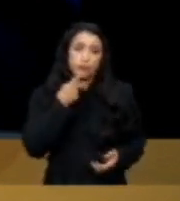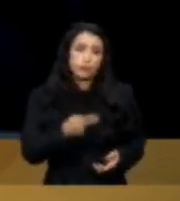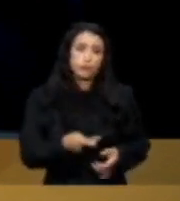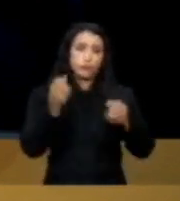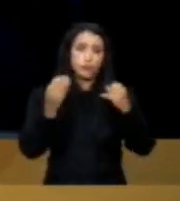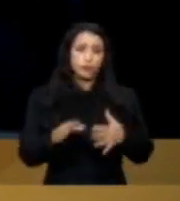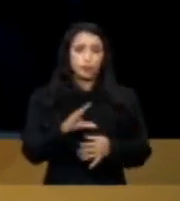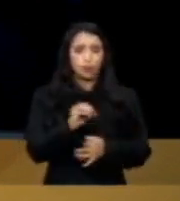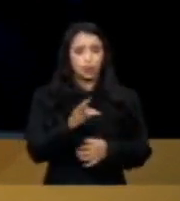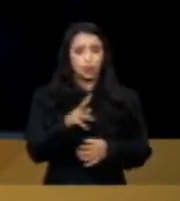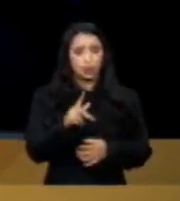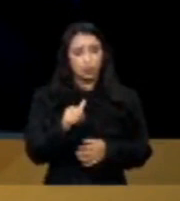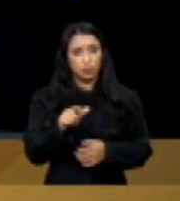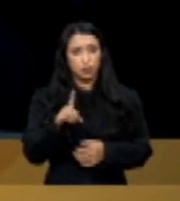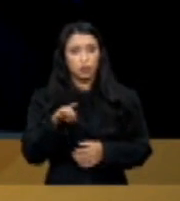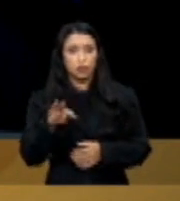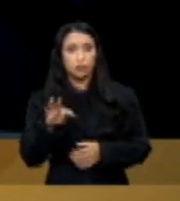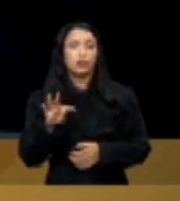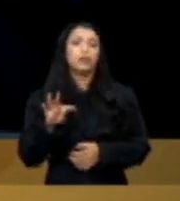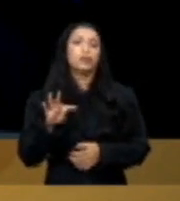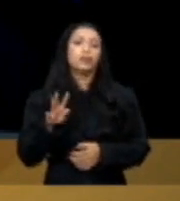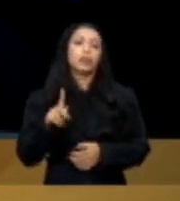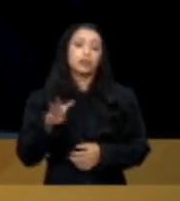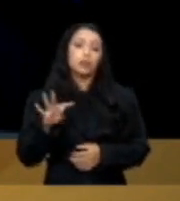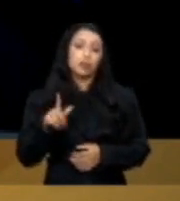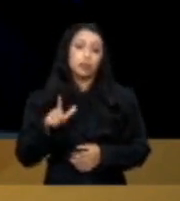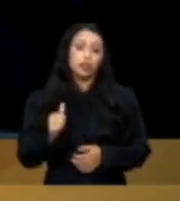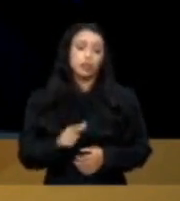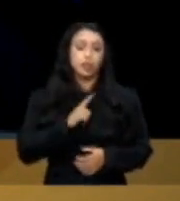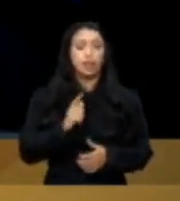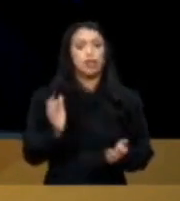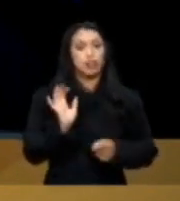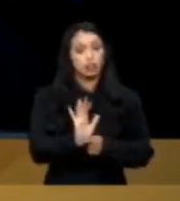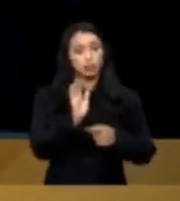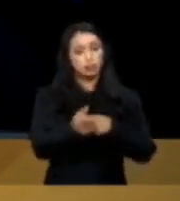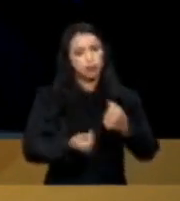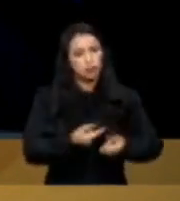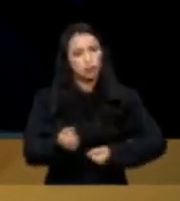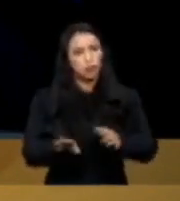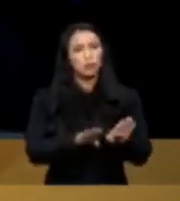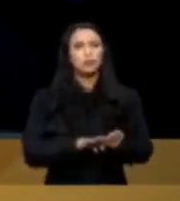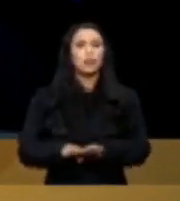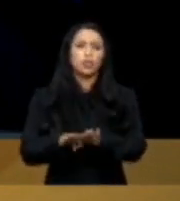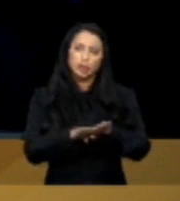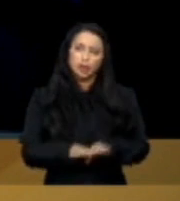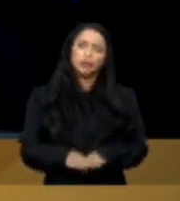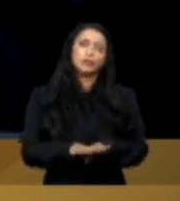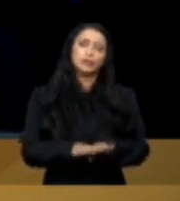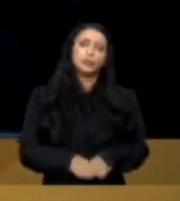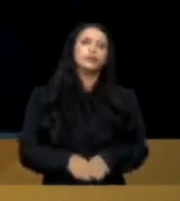a cota de veiculação de filmes brasileiros contamina o resultado econômico do setor. A medida harmoniza-se com a difusão dos